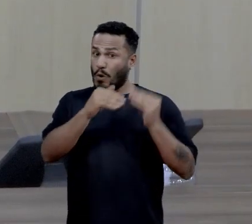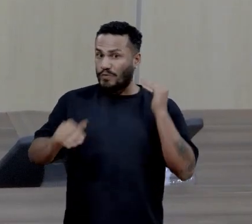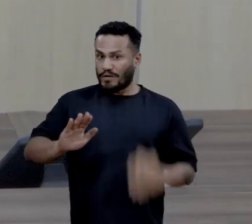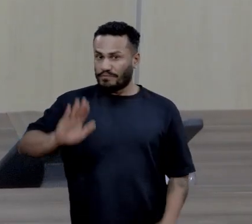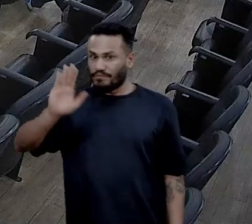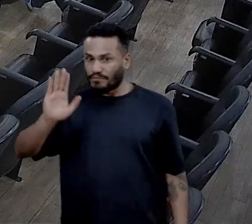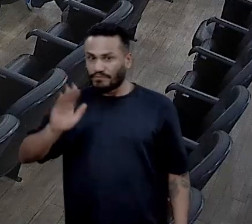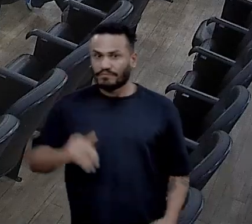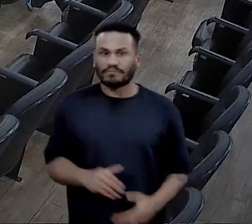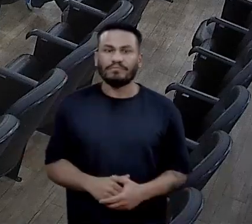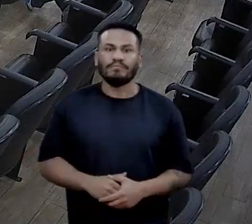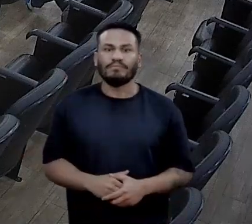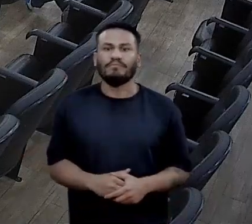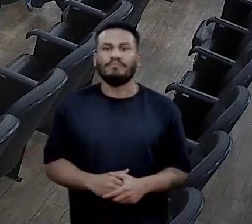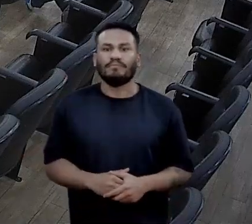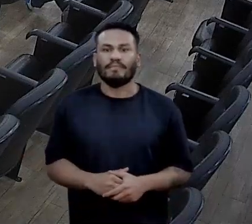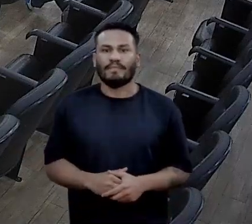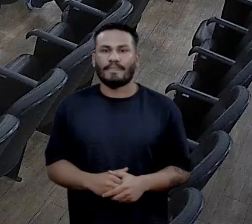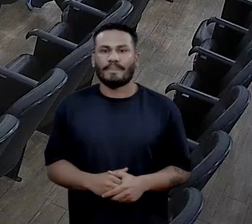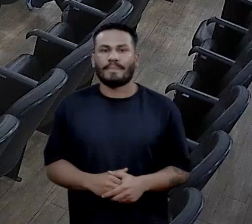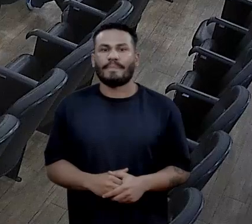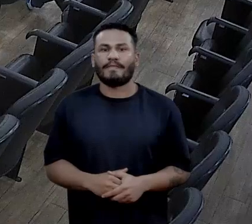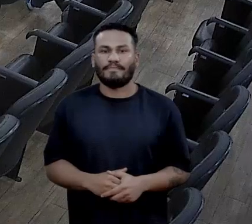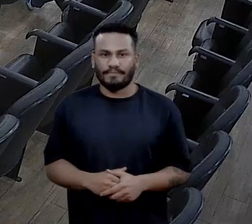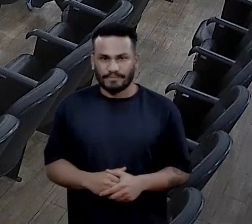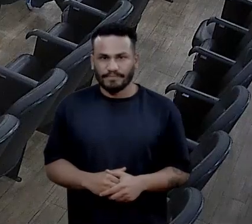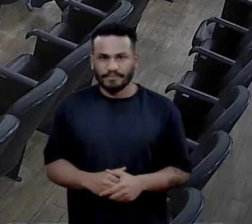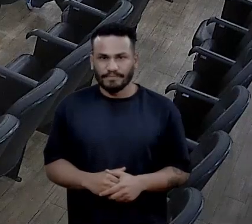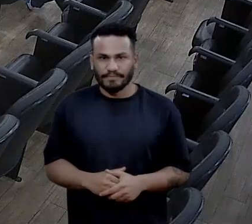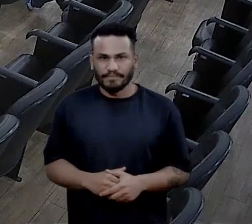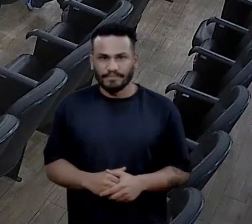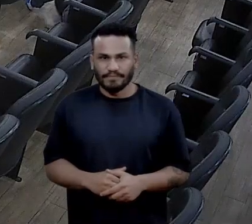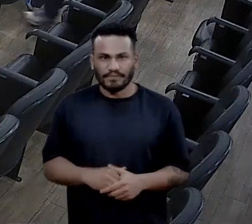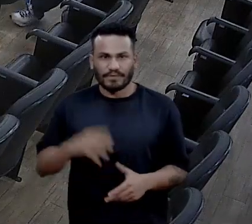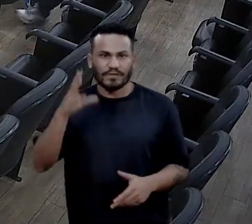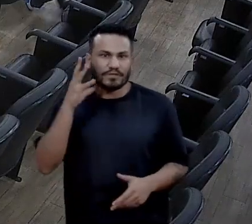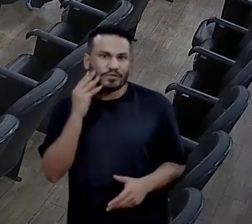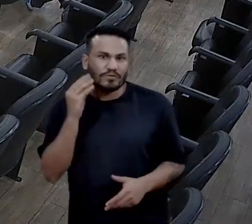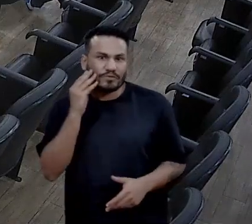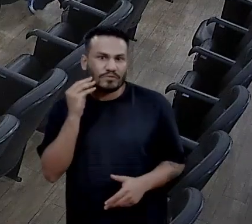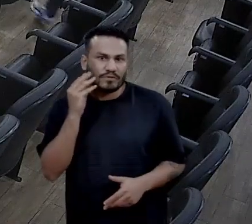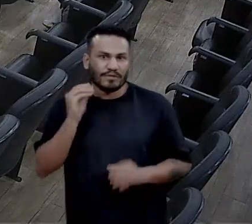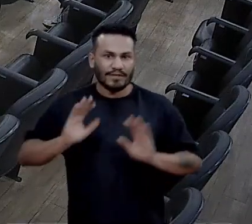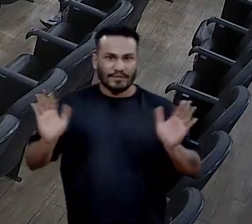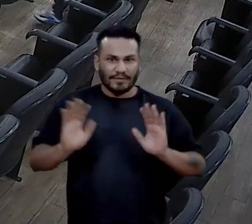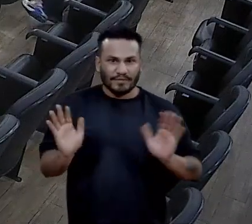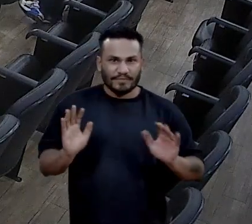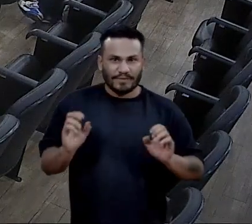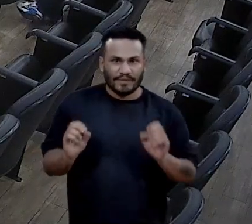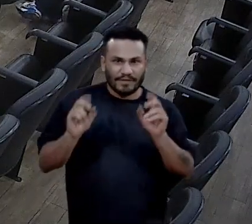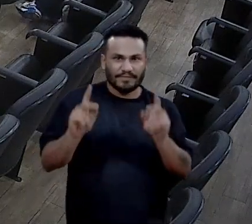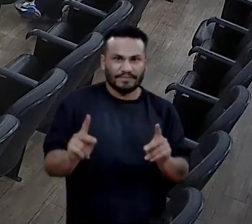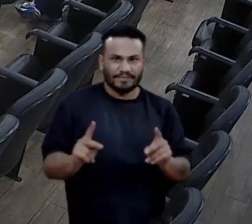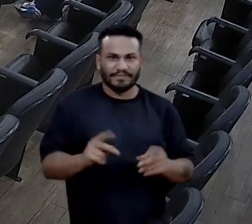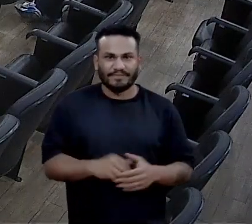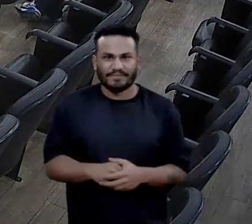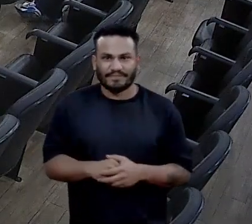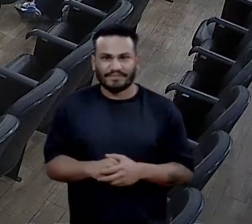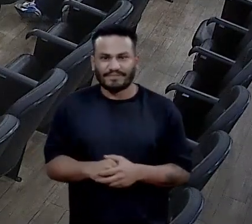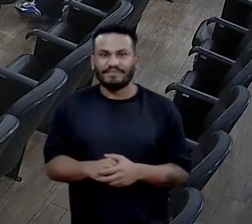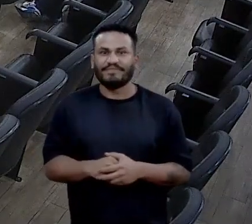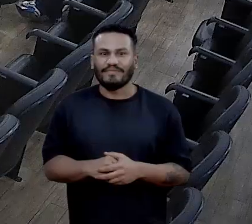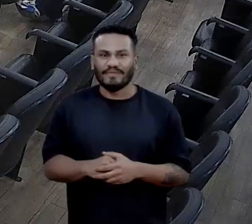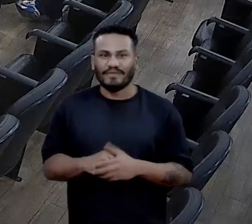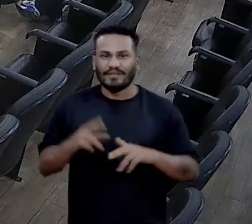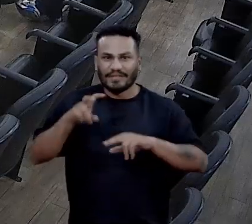se manifestem. Se manifestou Gilson e... Não? Ok. Sentar